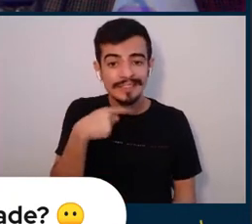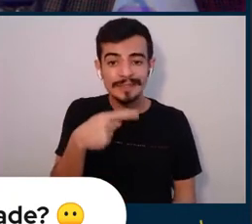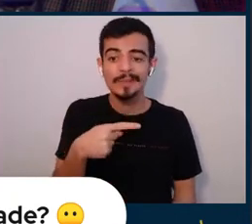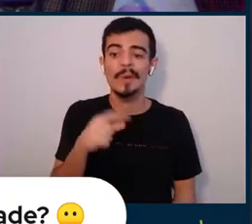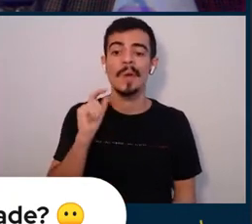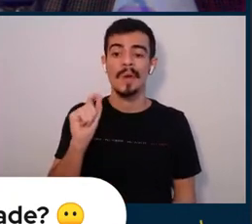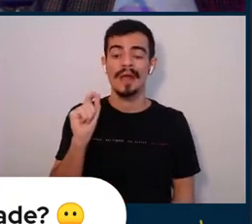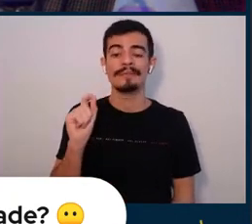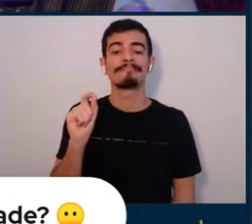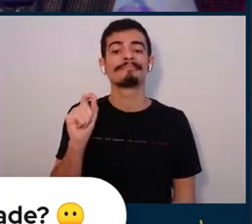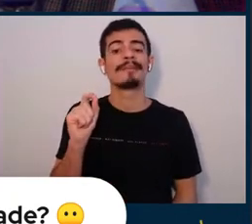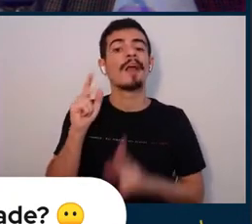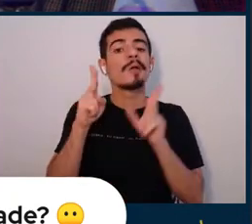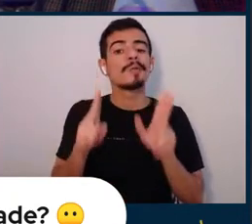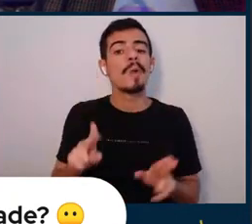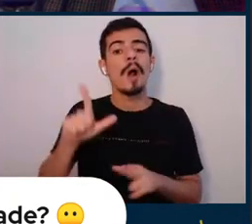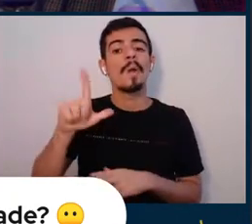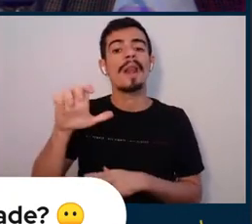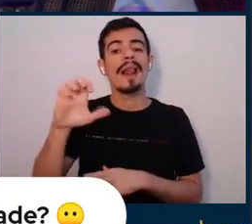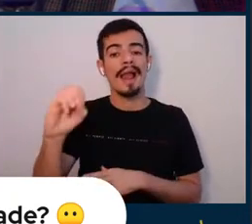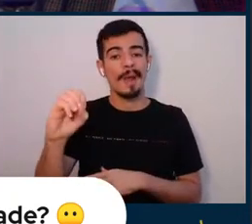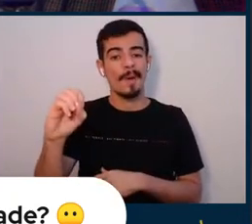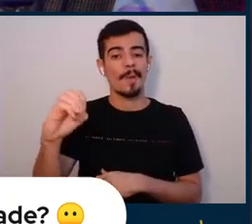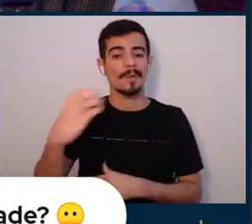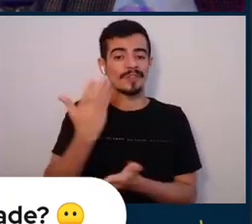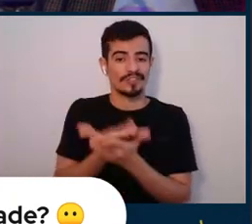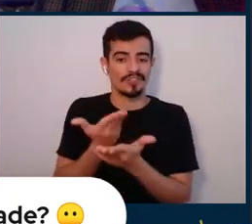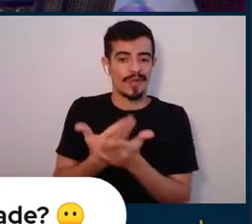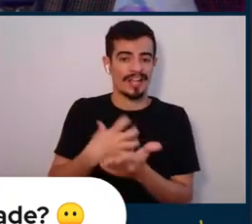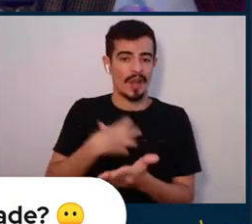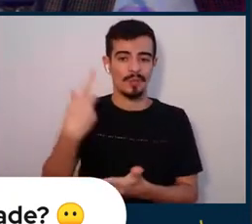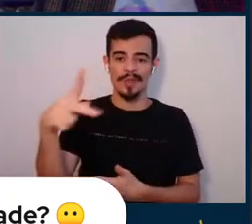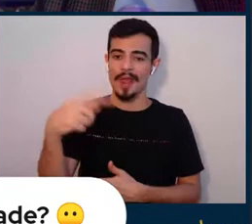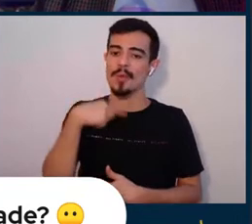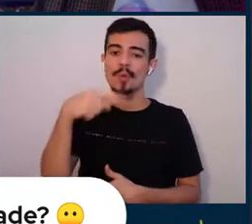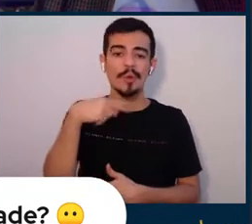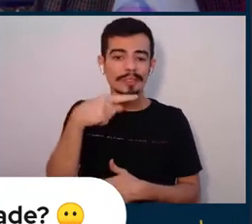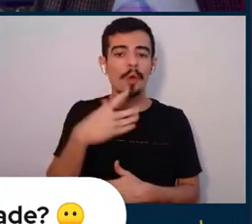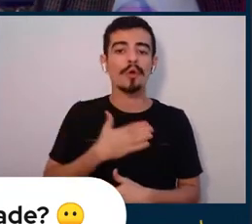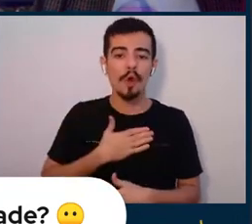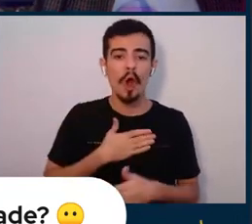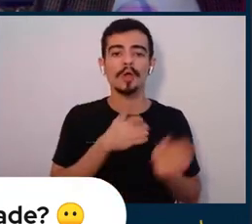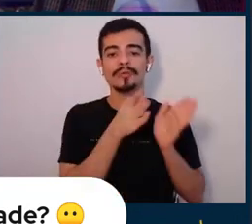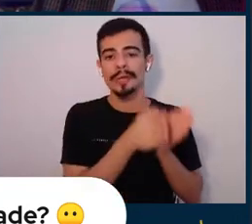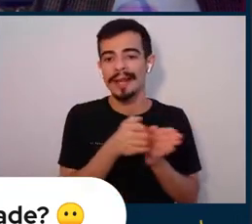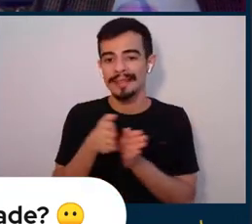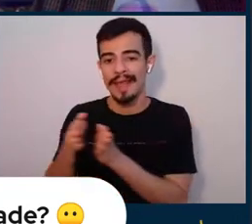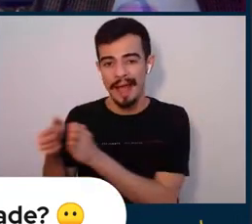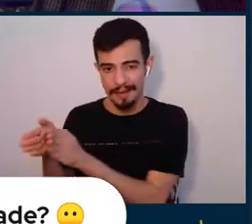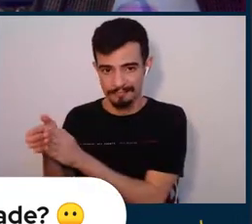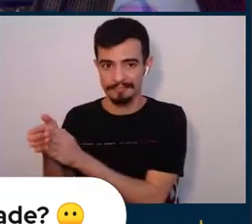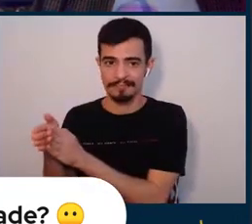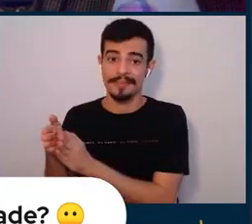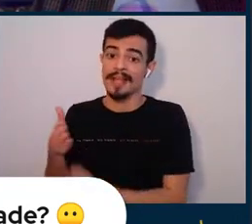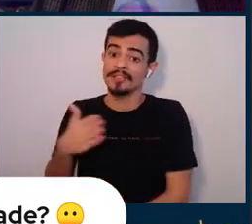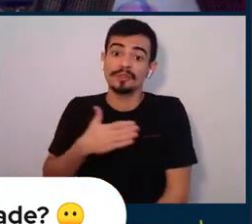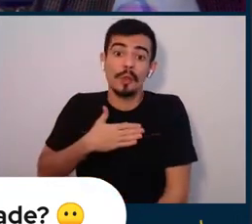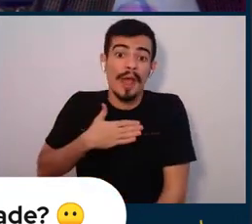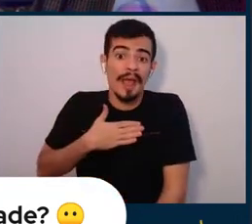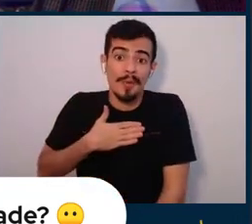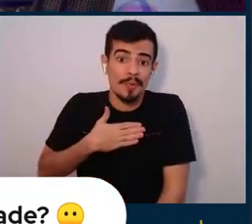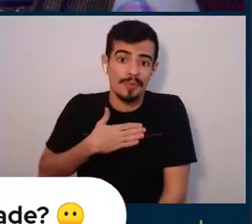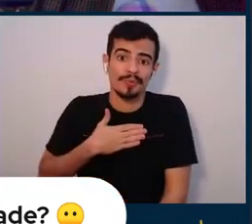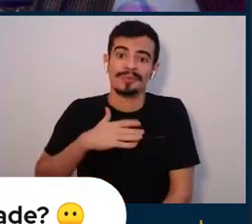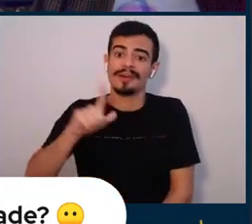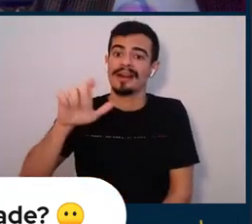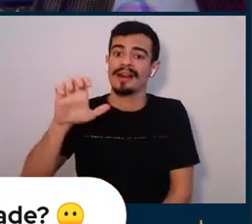de conseguir resolver o problema assim de imediato. Eu ainda não consigo fazer isso aí, por isso que eu estudo linear. Não sei, talvez é eu, né? E o Léo é o Léo, mas eu